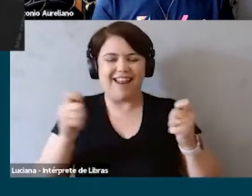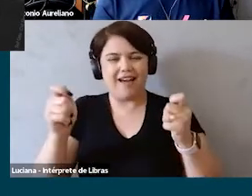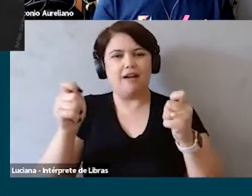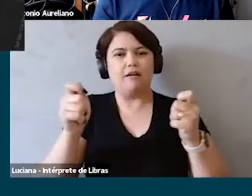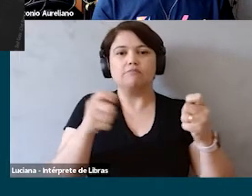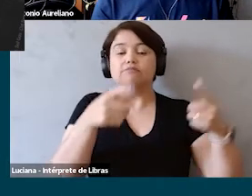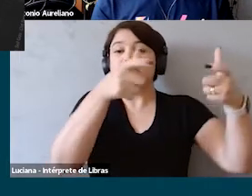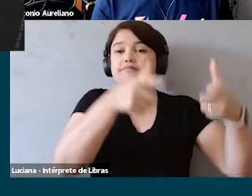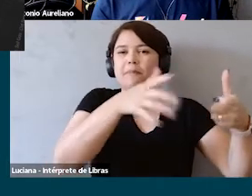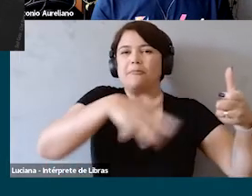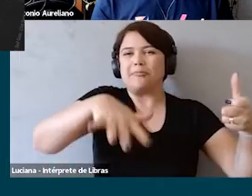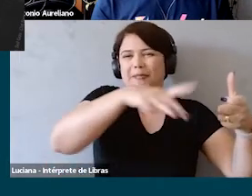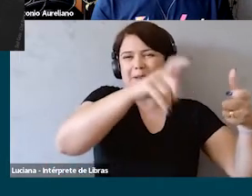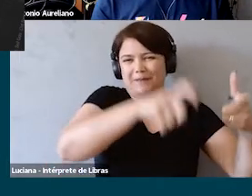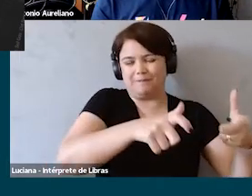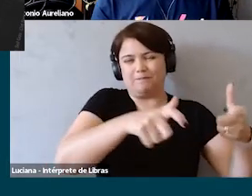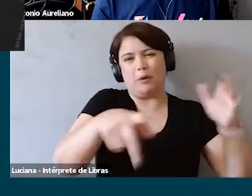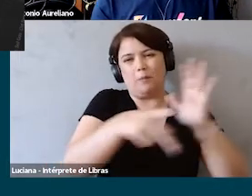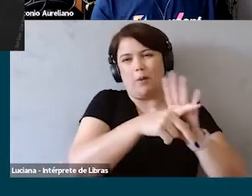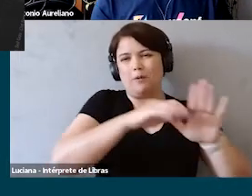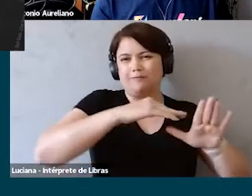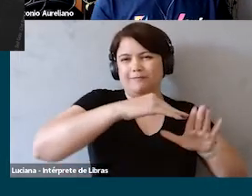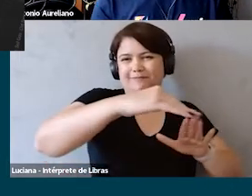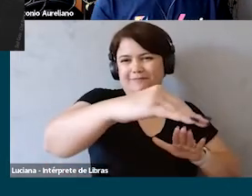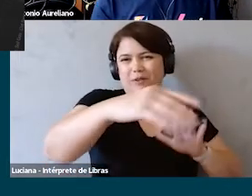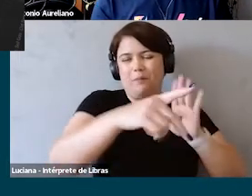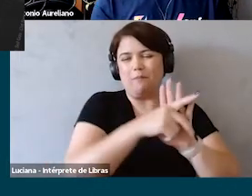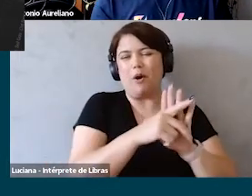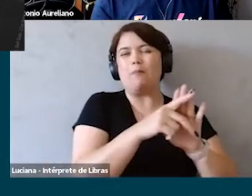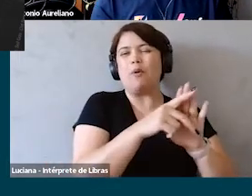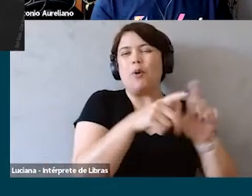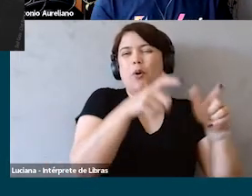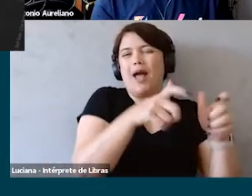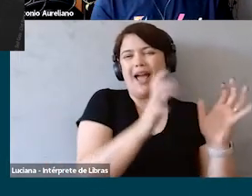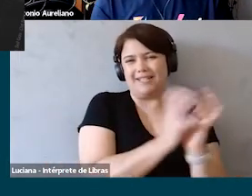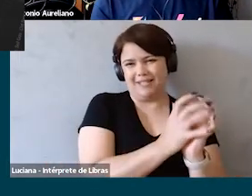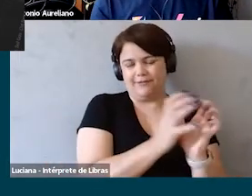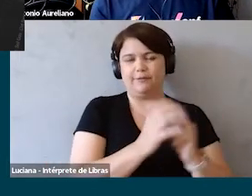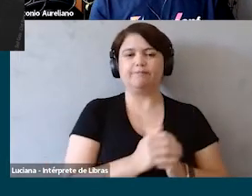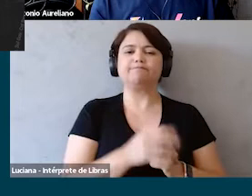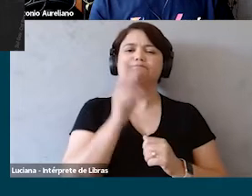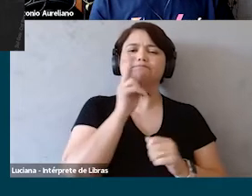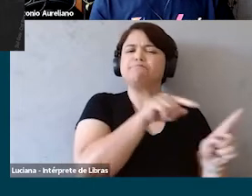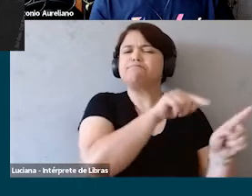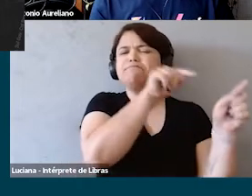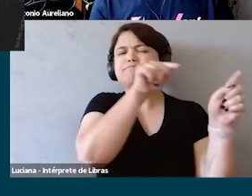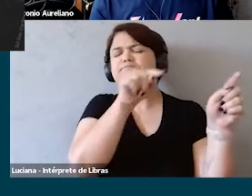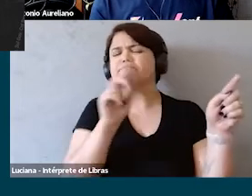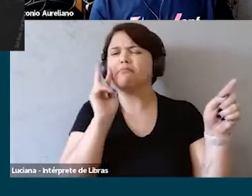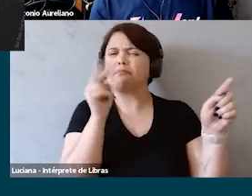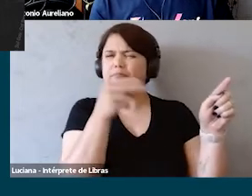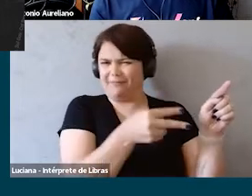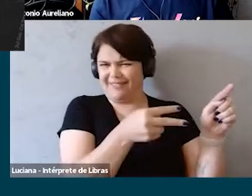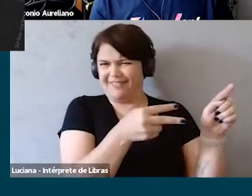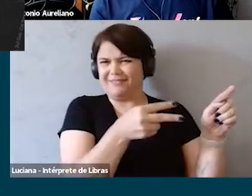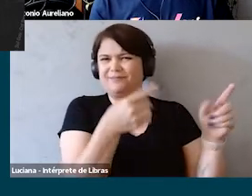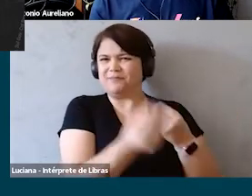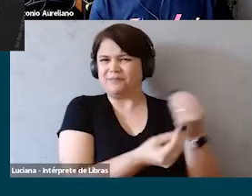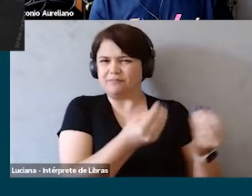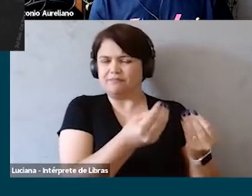por exemplo, essa aqui é a localização da orquestra, que é a Avenida Recife, na zona oeste da cidade. E a orquestra